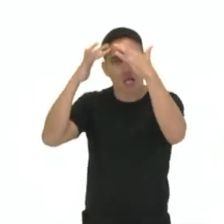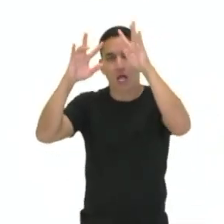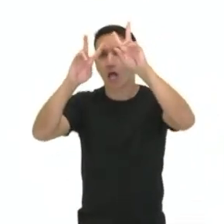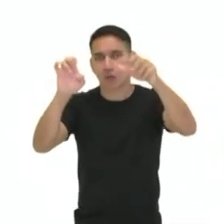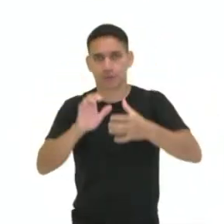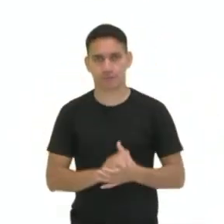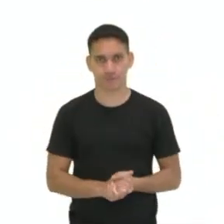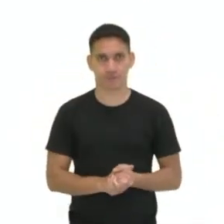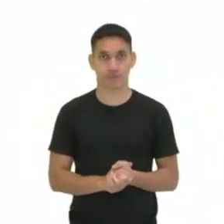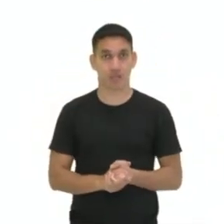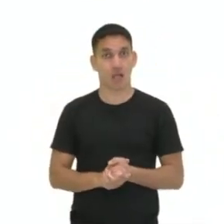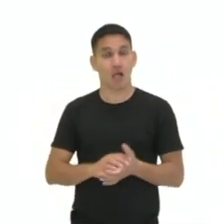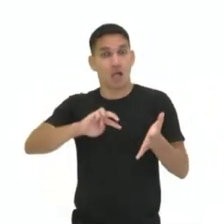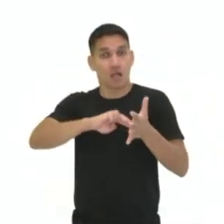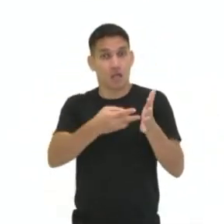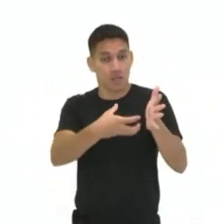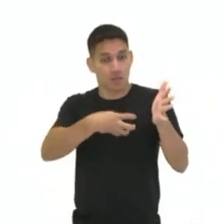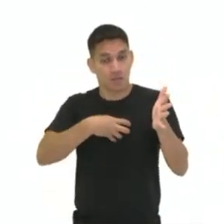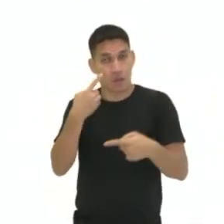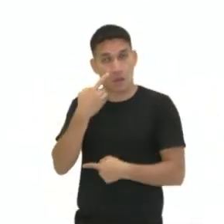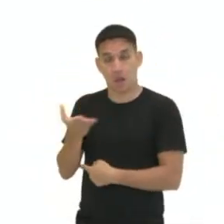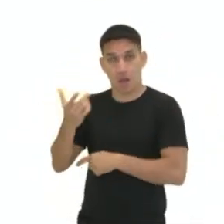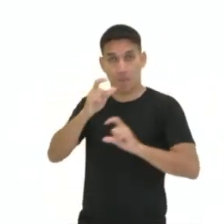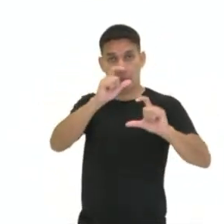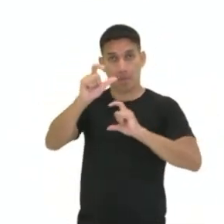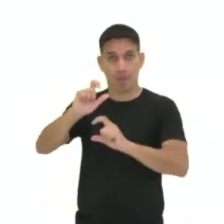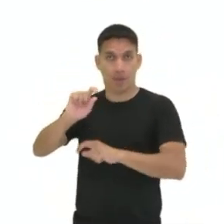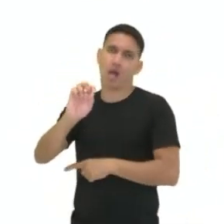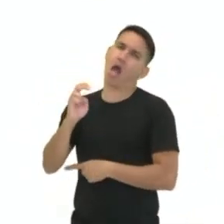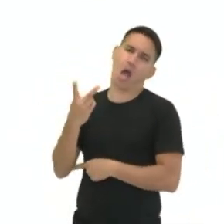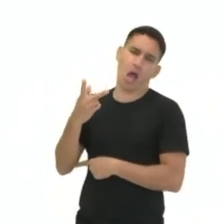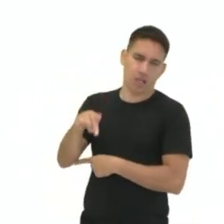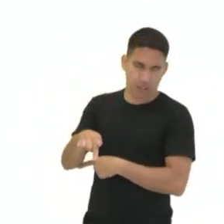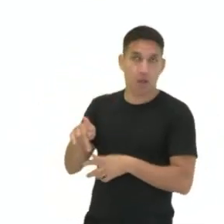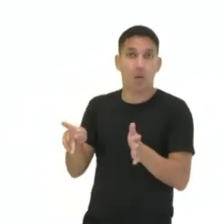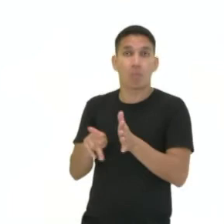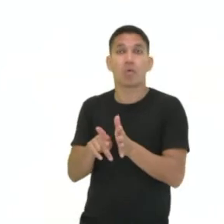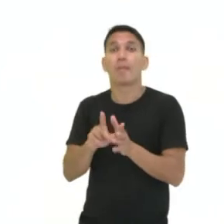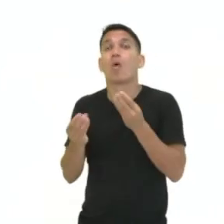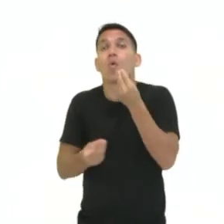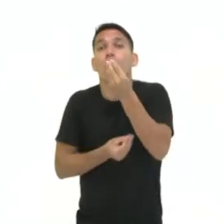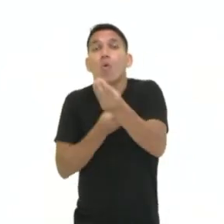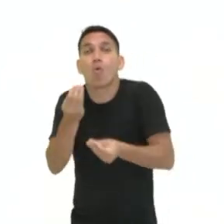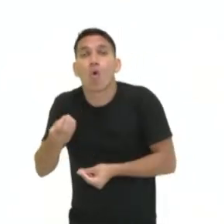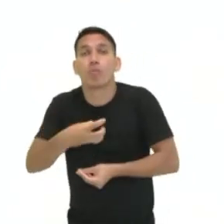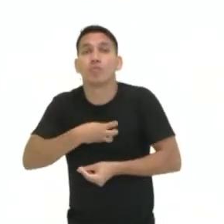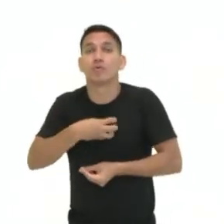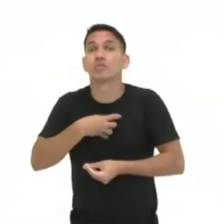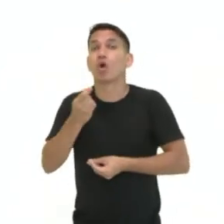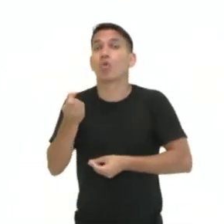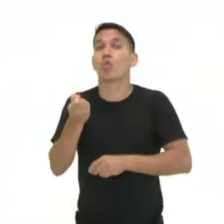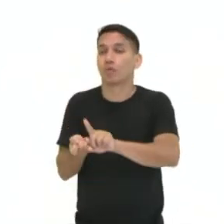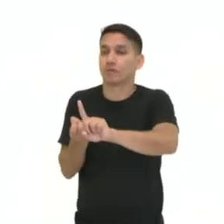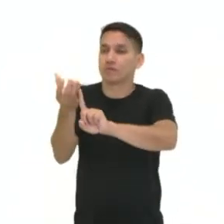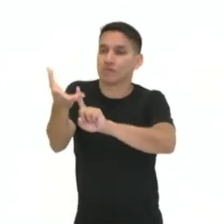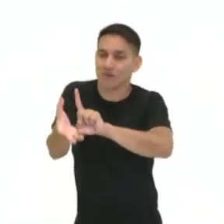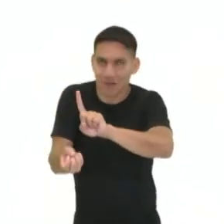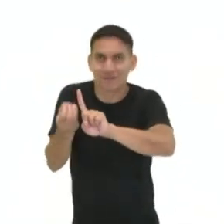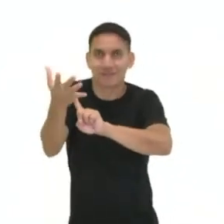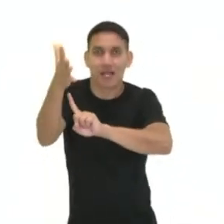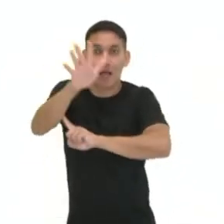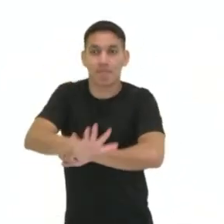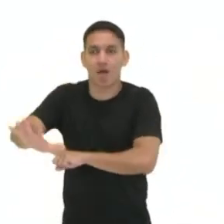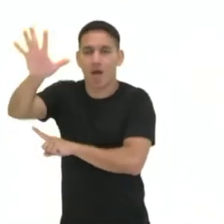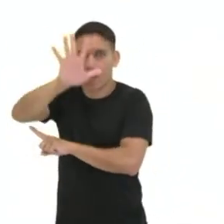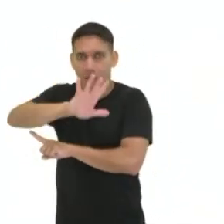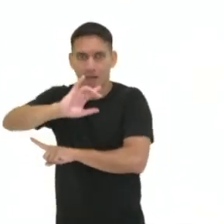nas histórias em quadrinhos ou HQs são produzidos pela articulação entre a linguagem não verbal, os desenhos,